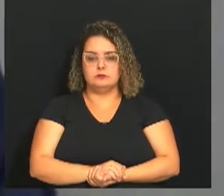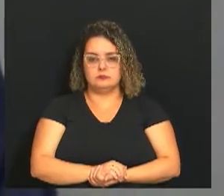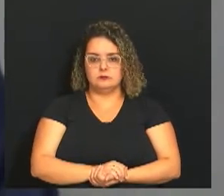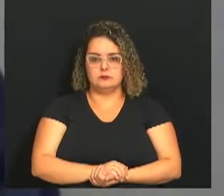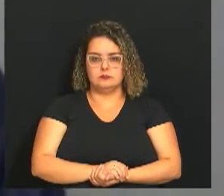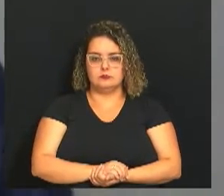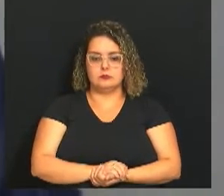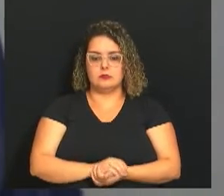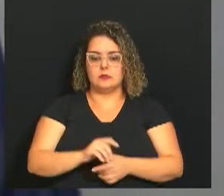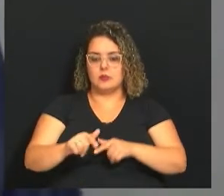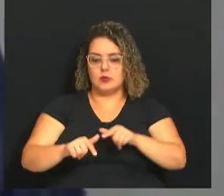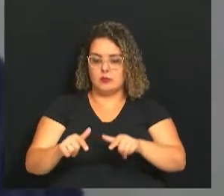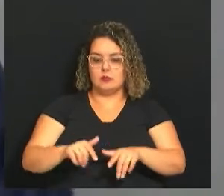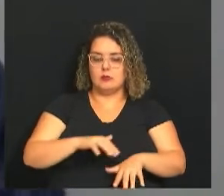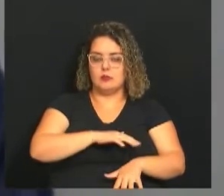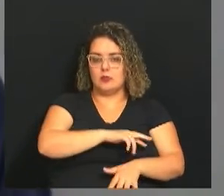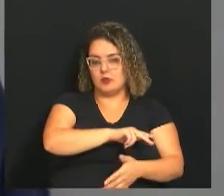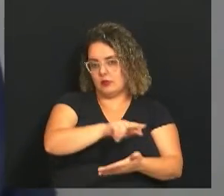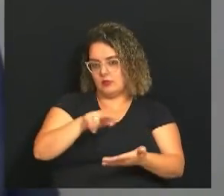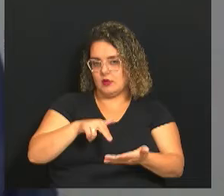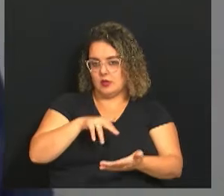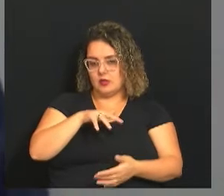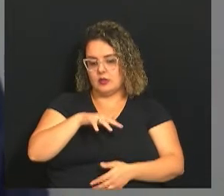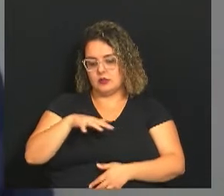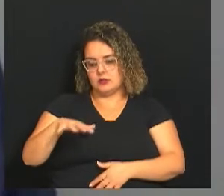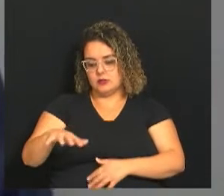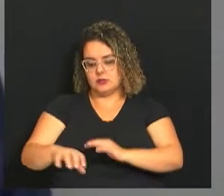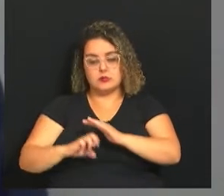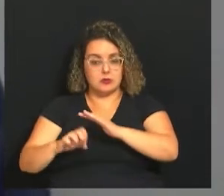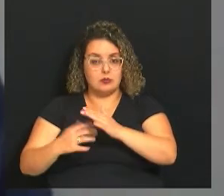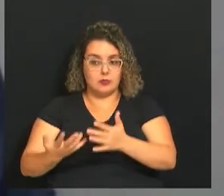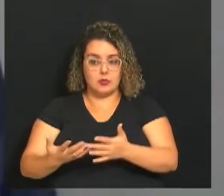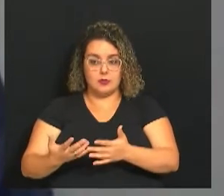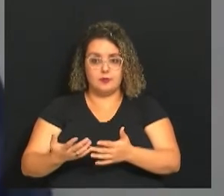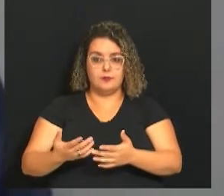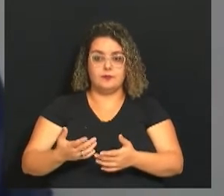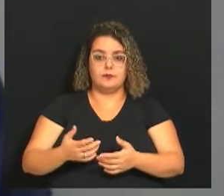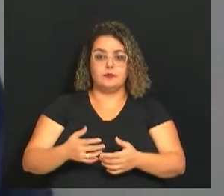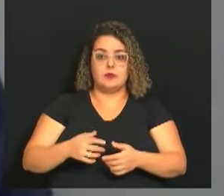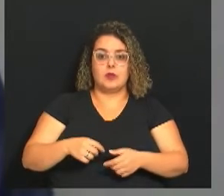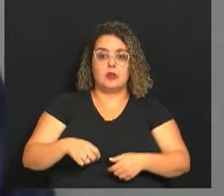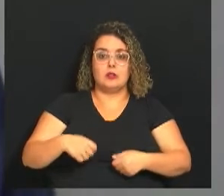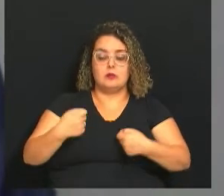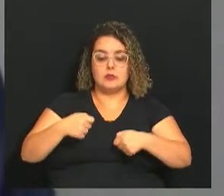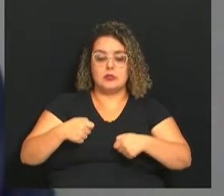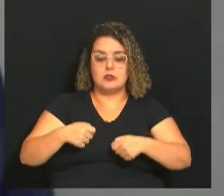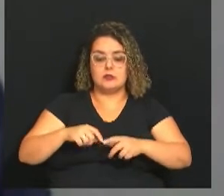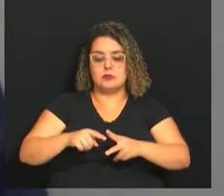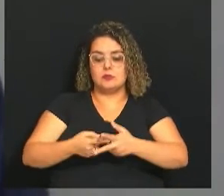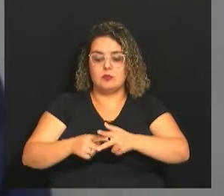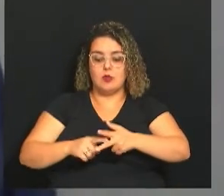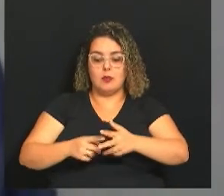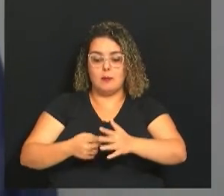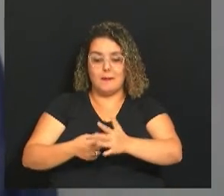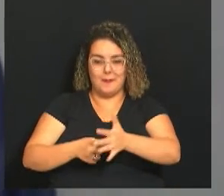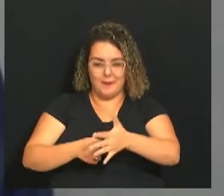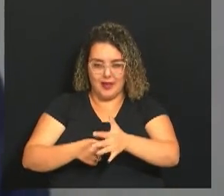empresas com quem a gente trabalha que tem serviços manuais com maquinário. E